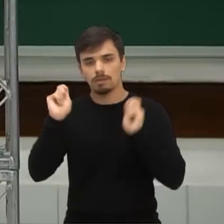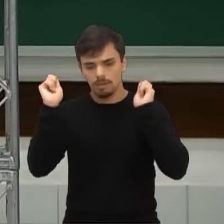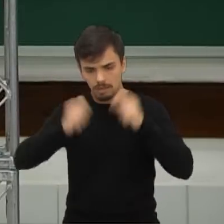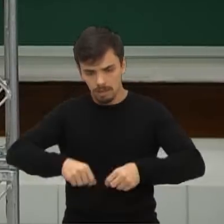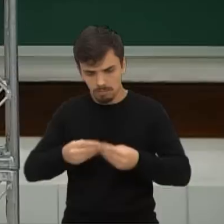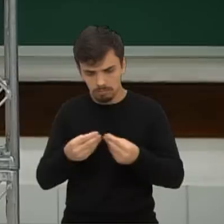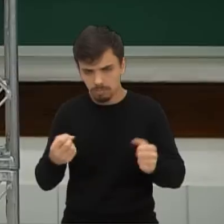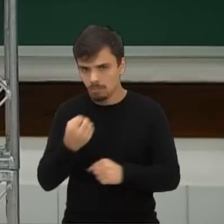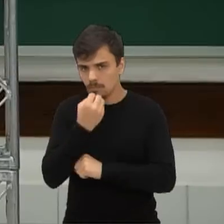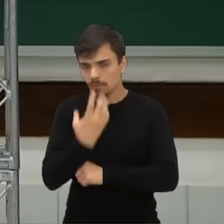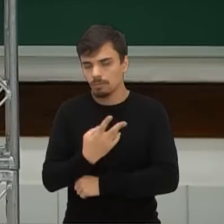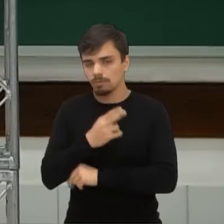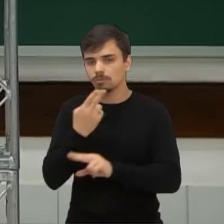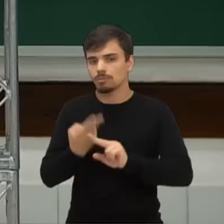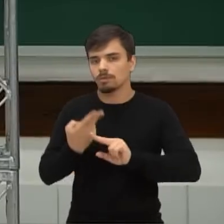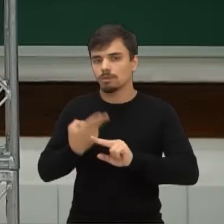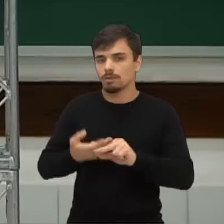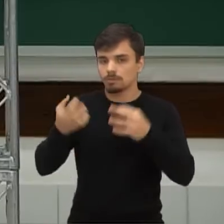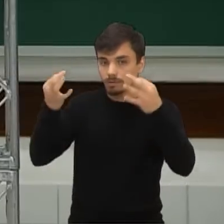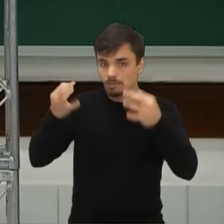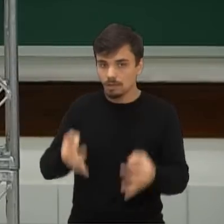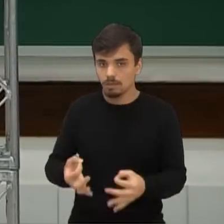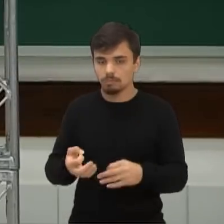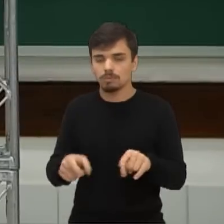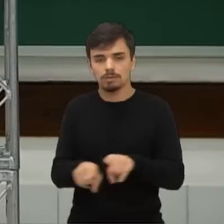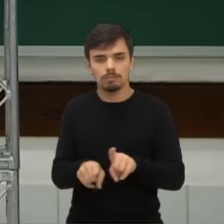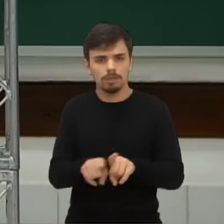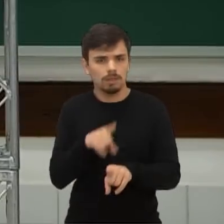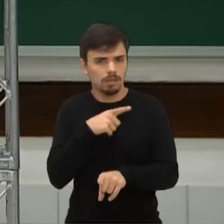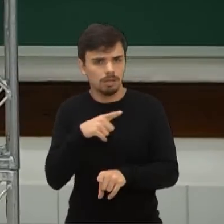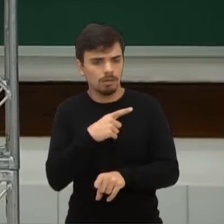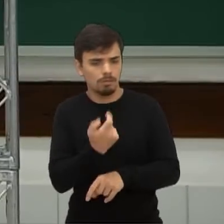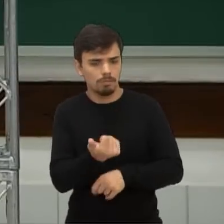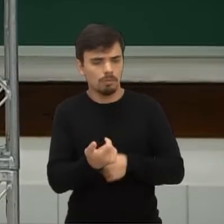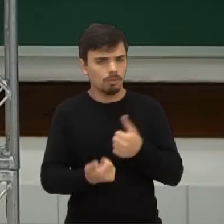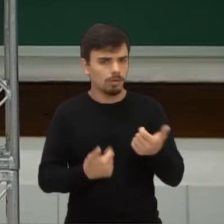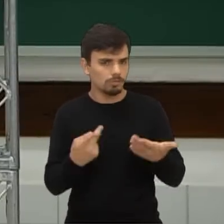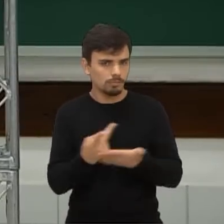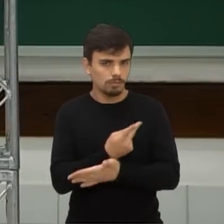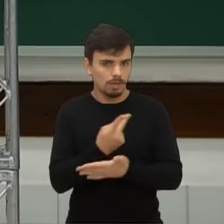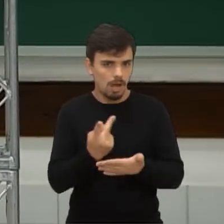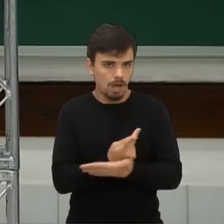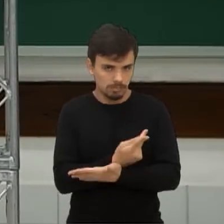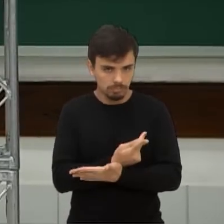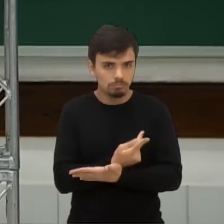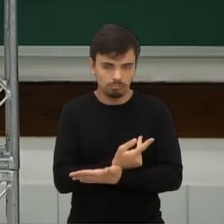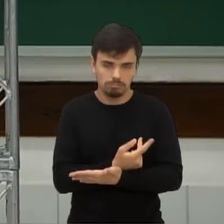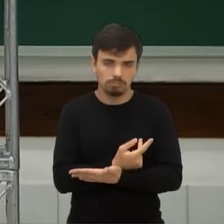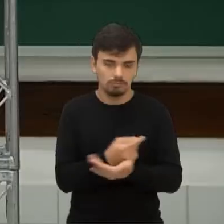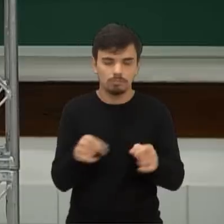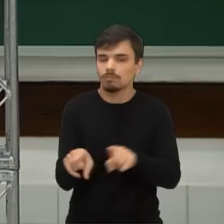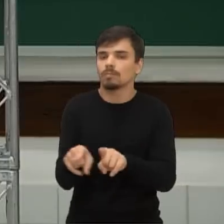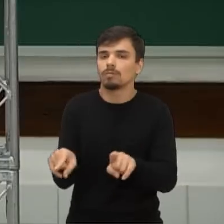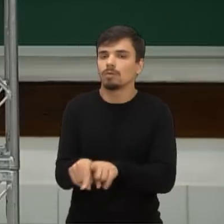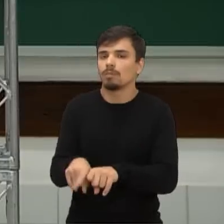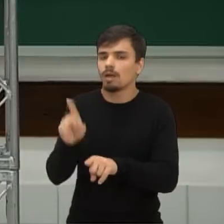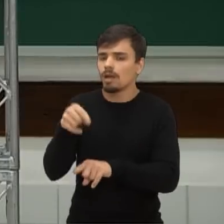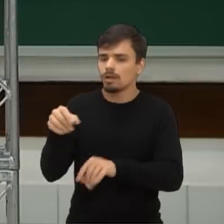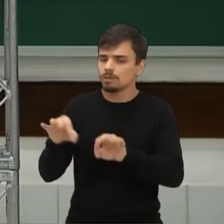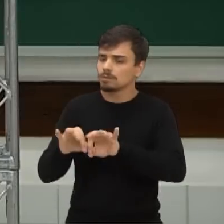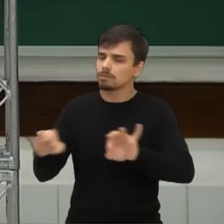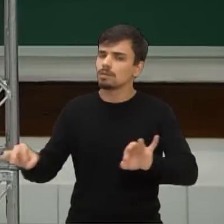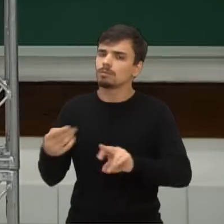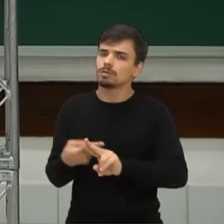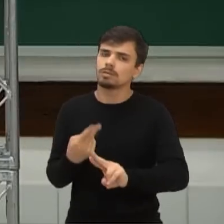se usado corretamente, ele tem poucas chances de falha. E, ao mesmo tempo, eles são bastante simples, né?